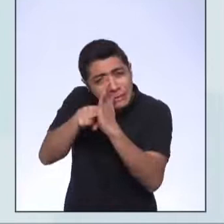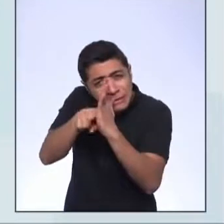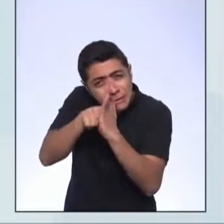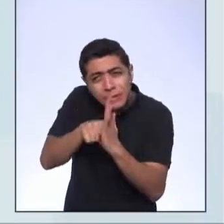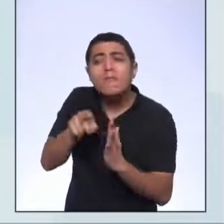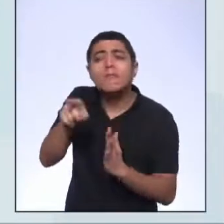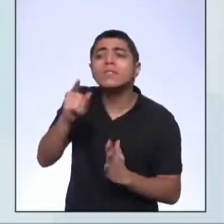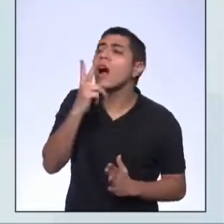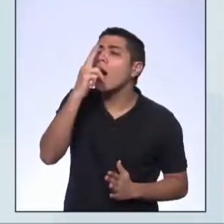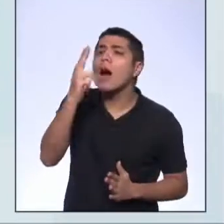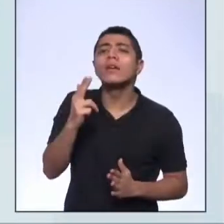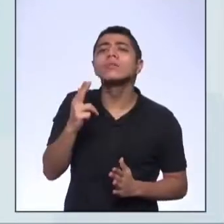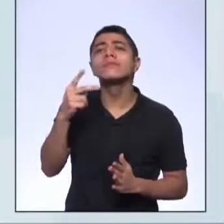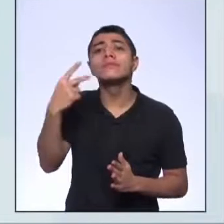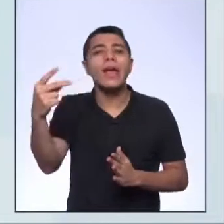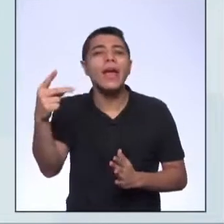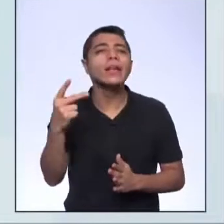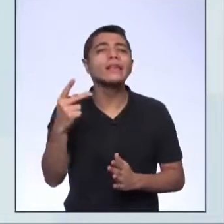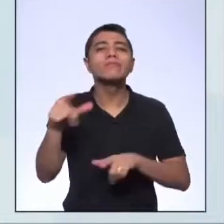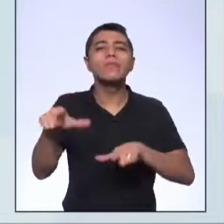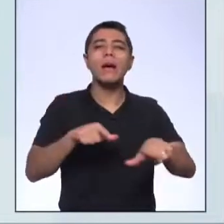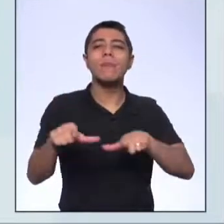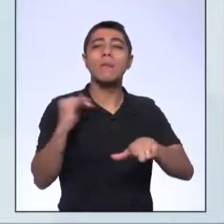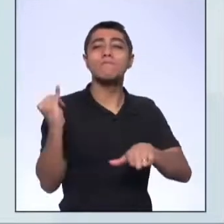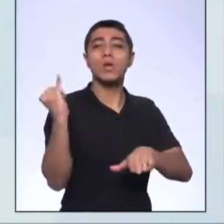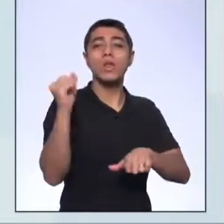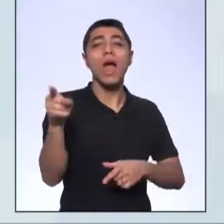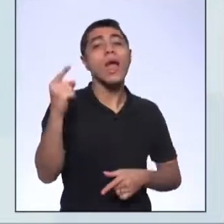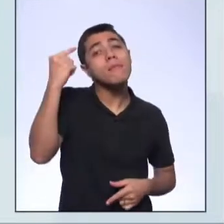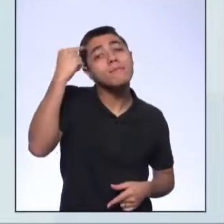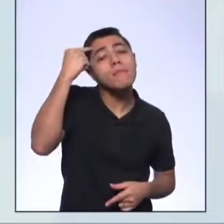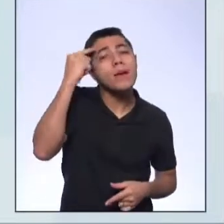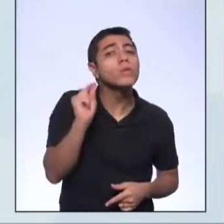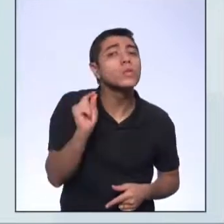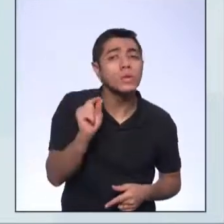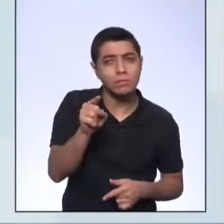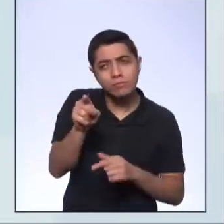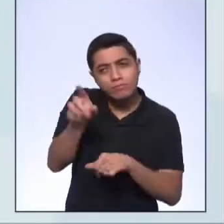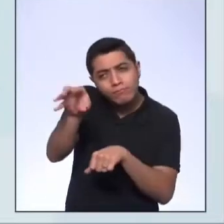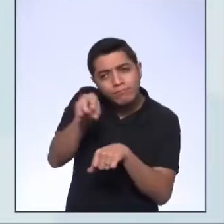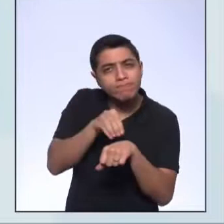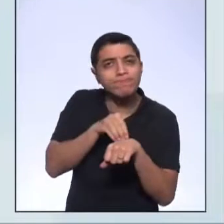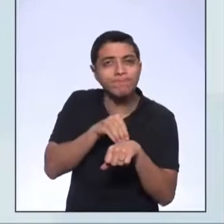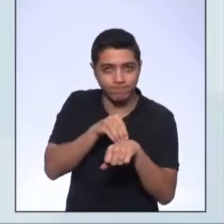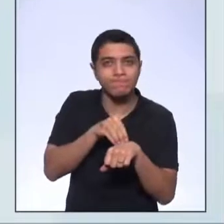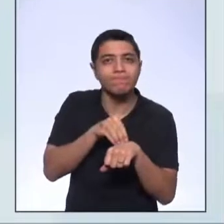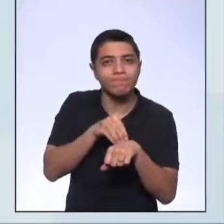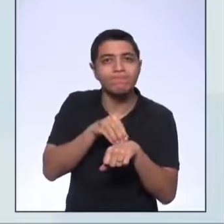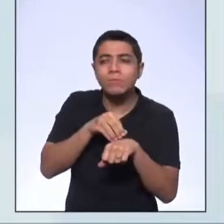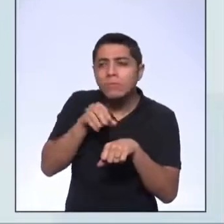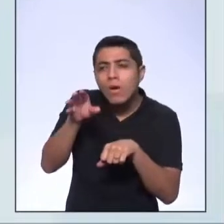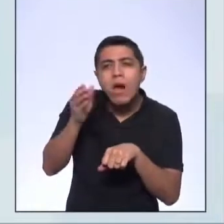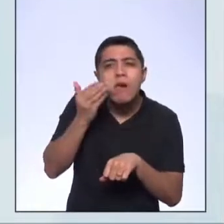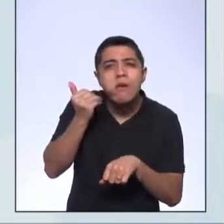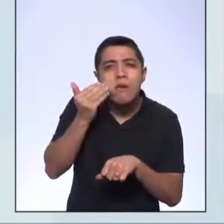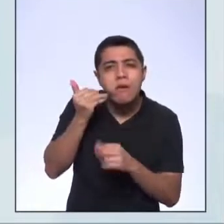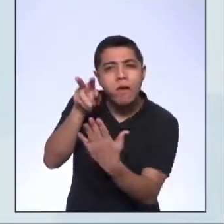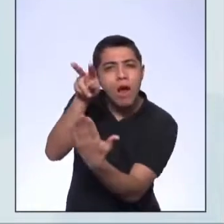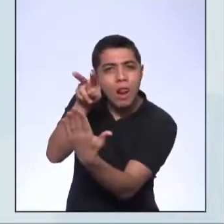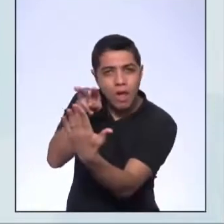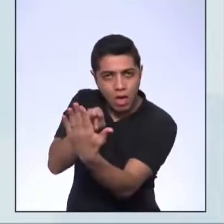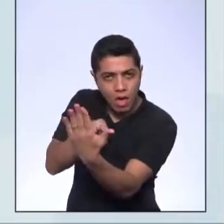você mesmo vai refletir e você vai colocar o seu caderno vai ter Um textinho você criar um texto uma pequena redação